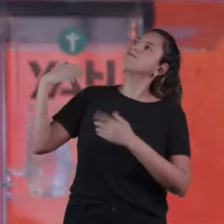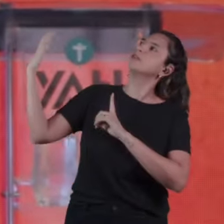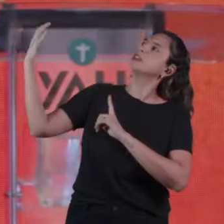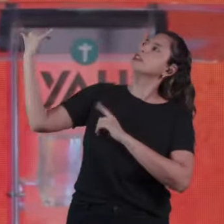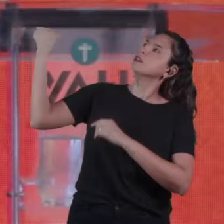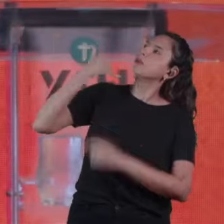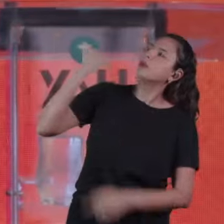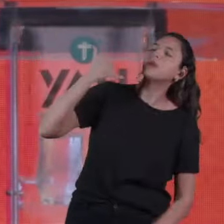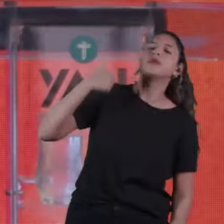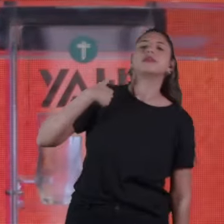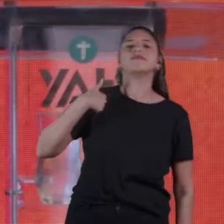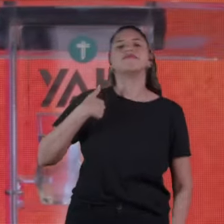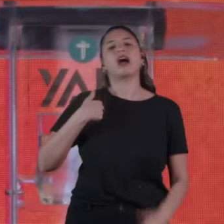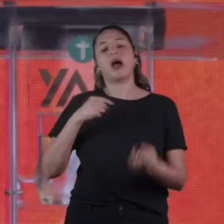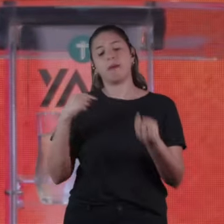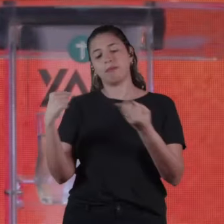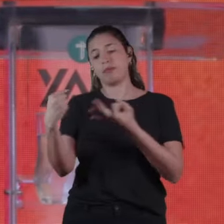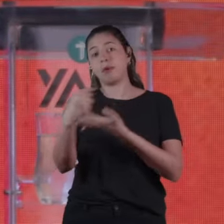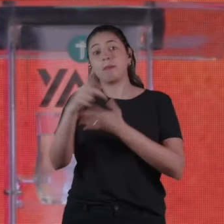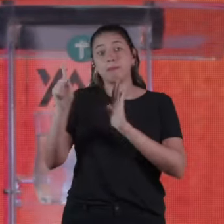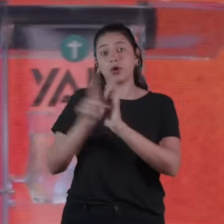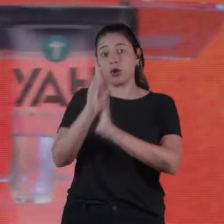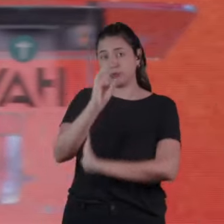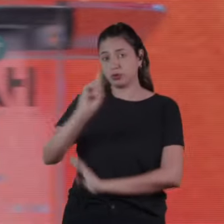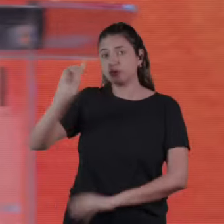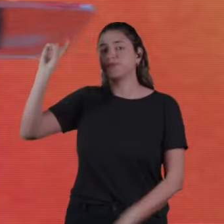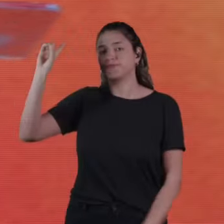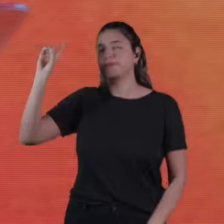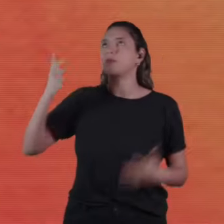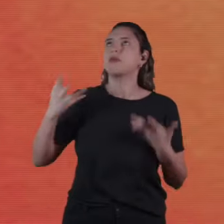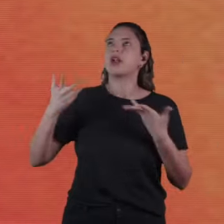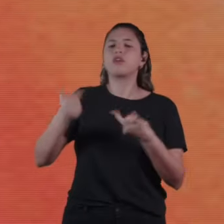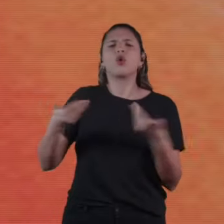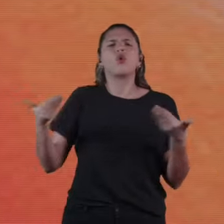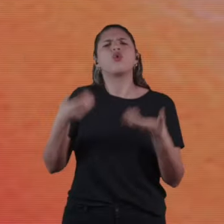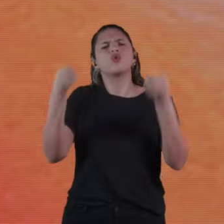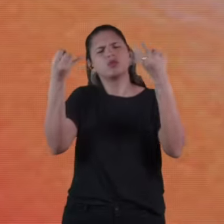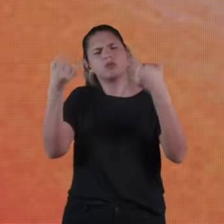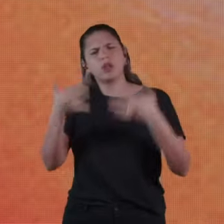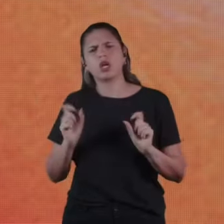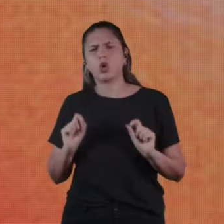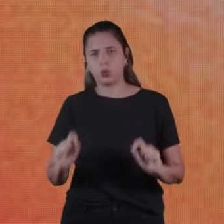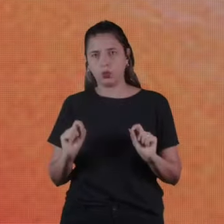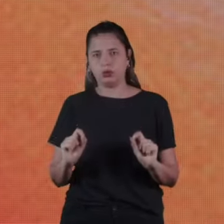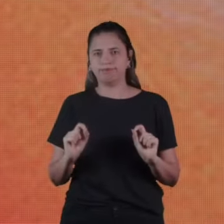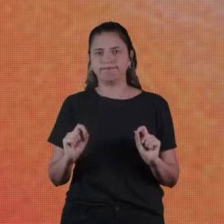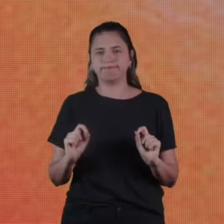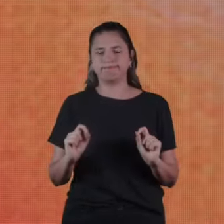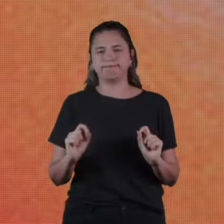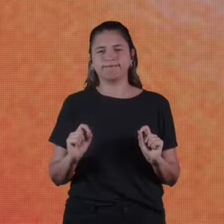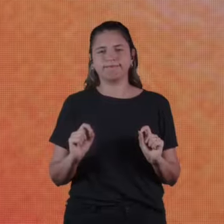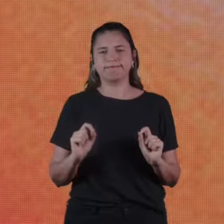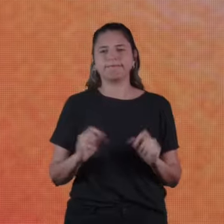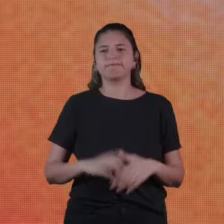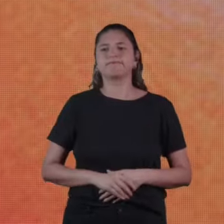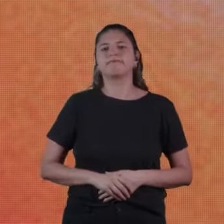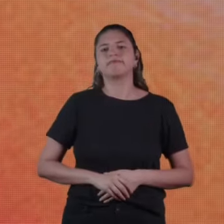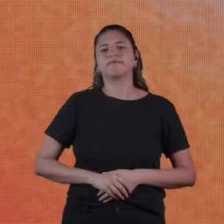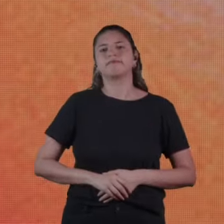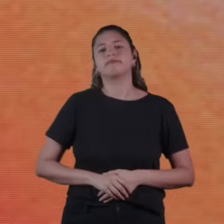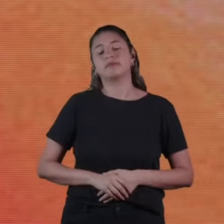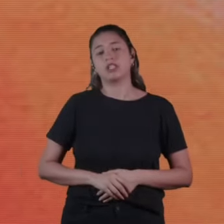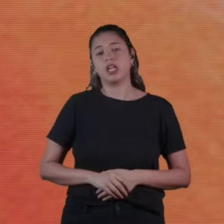desses atributos tremendos de Deus. E hoje nós vamos falar sobre aqueles que são os